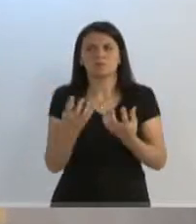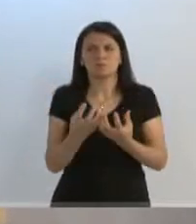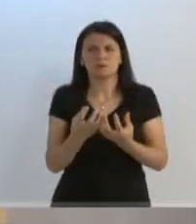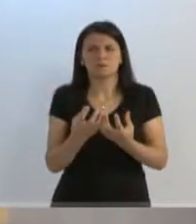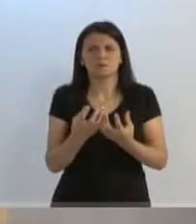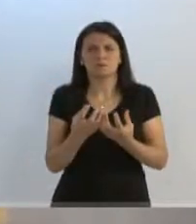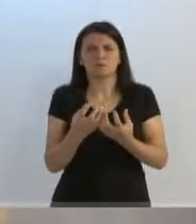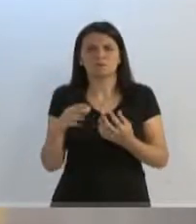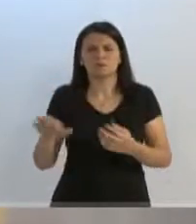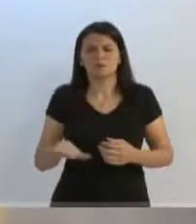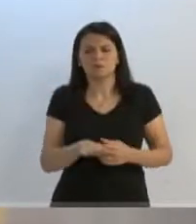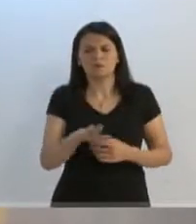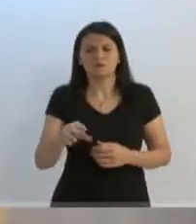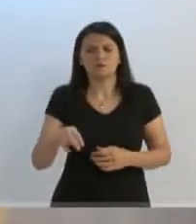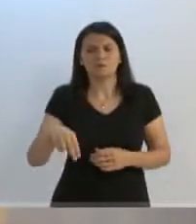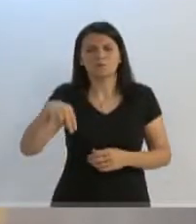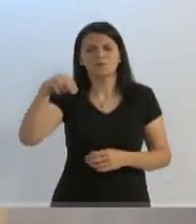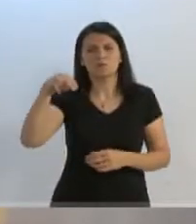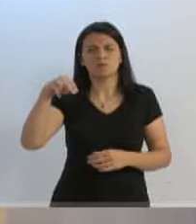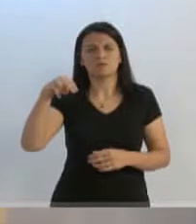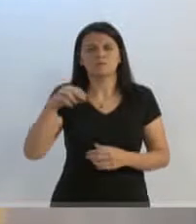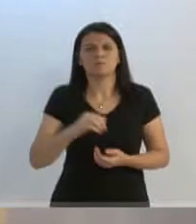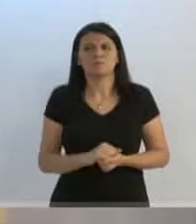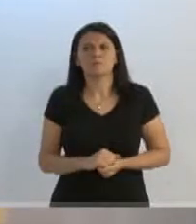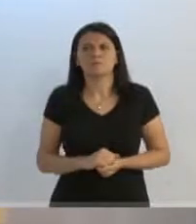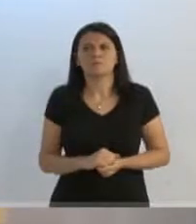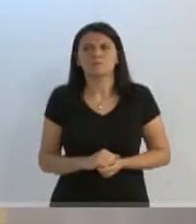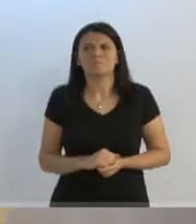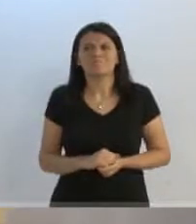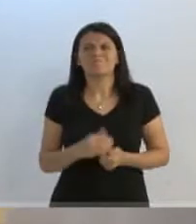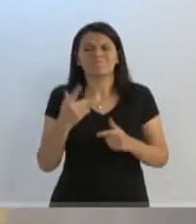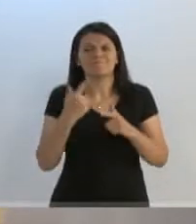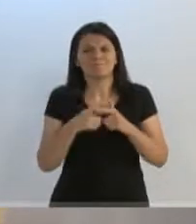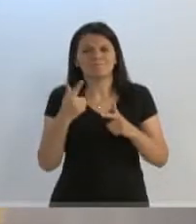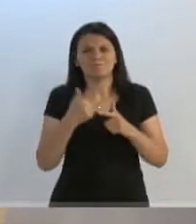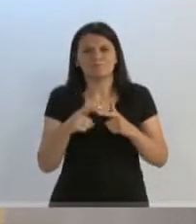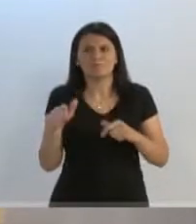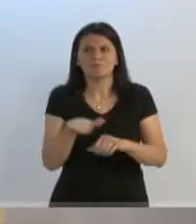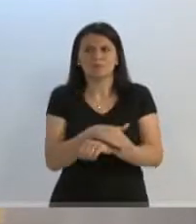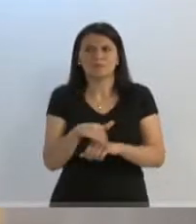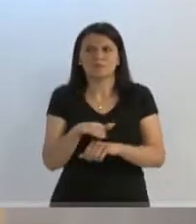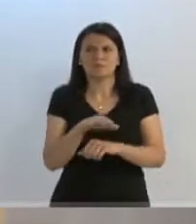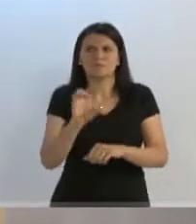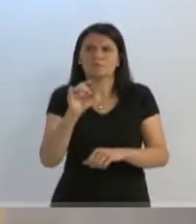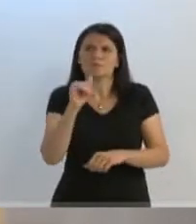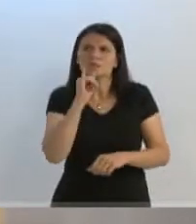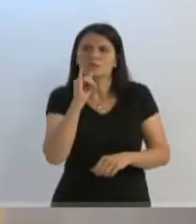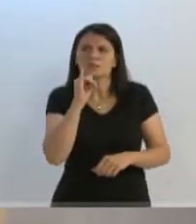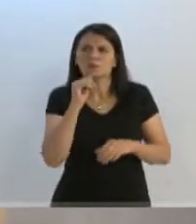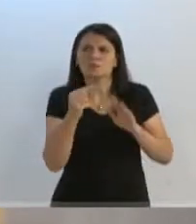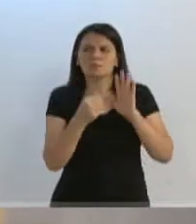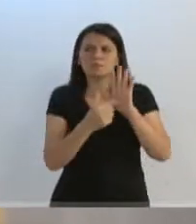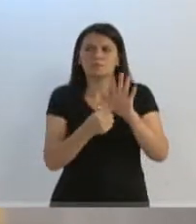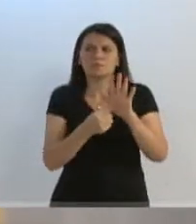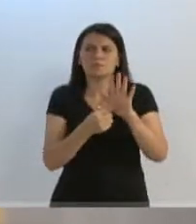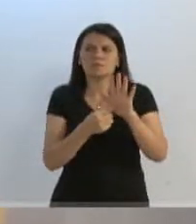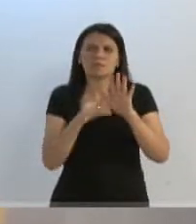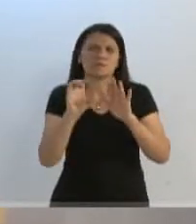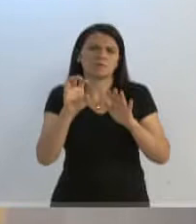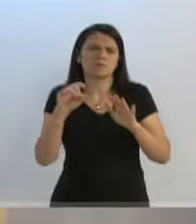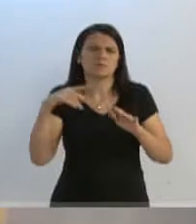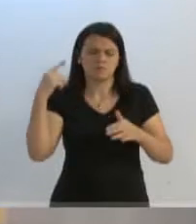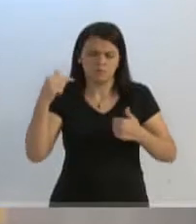na região norte da cidade uma foto de um problema na rua ari apenas como exemplo para mostrar e não somente esse